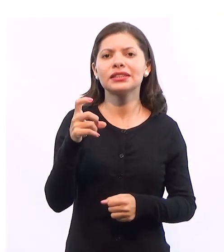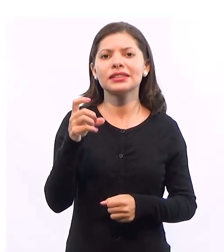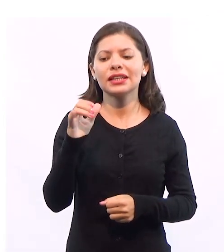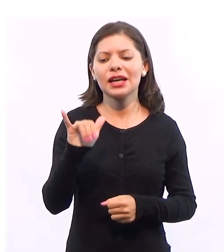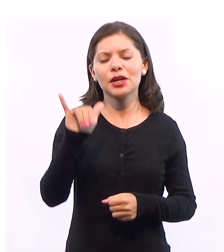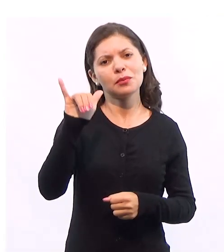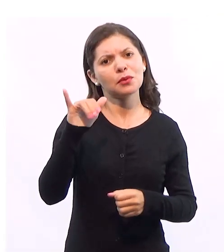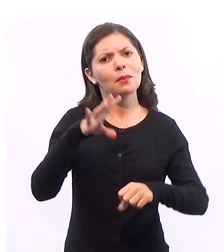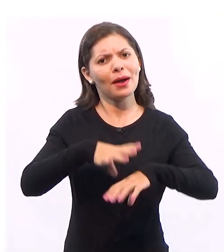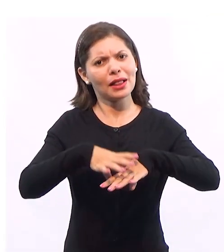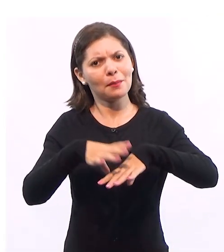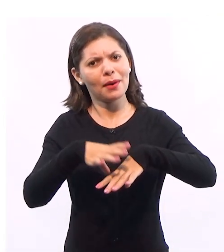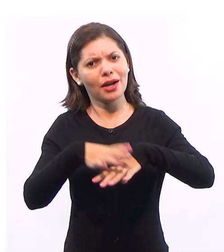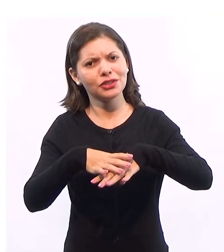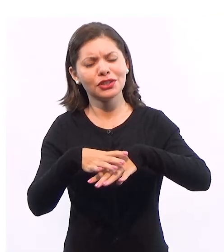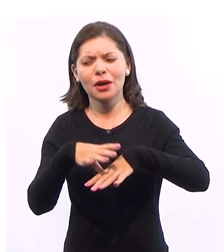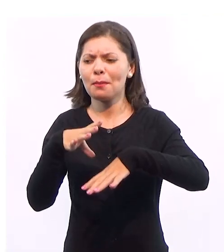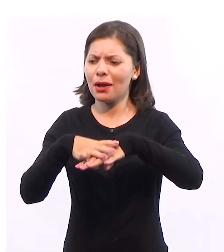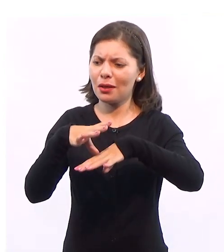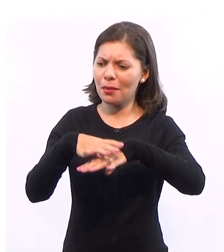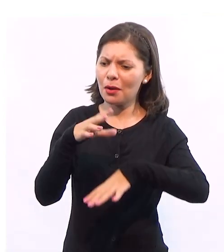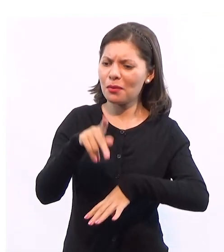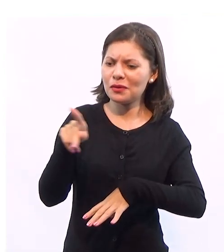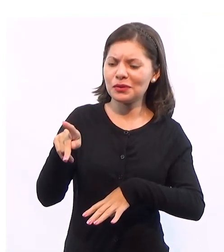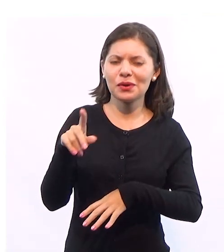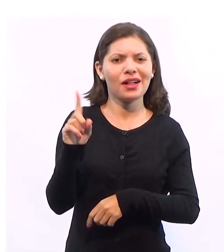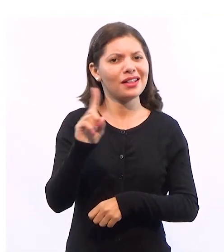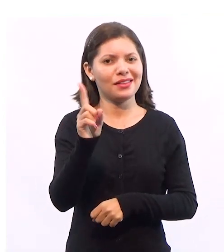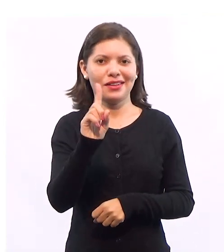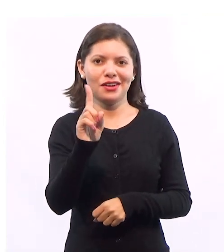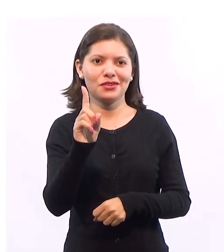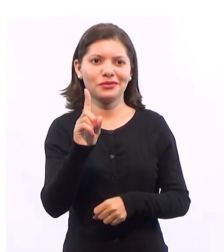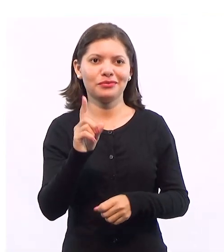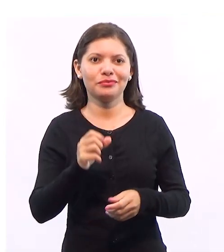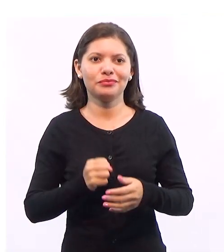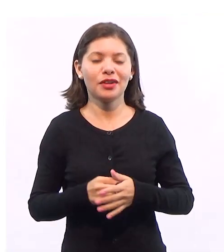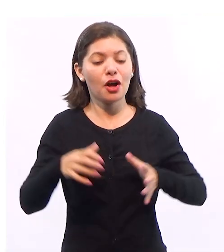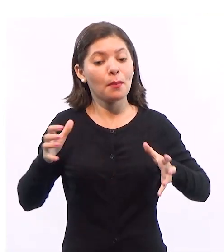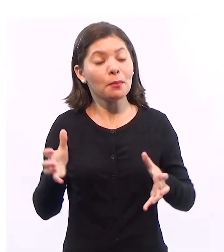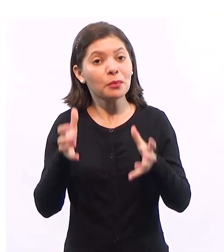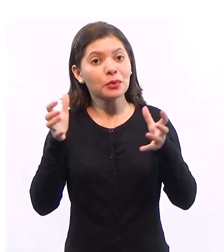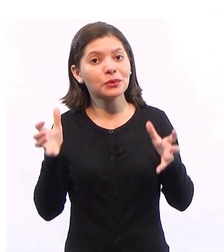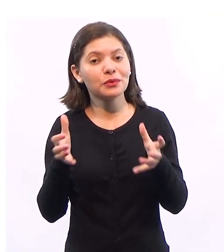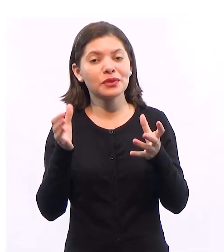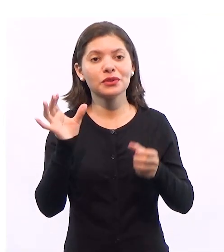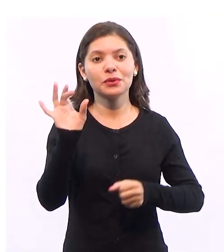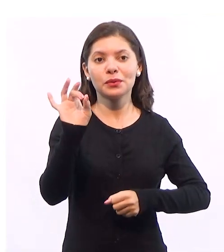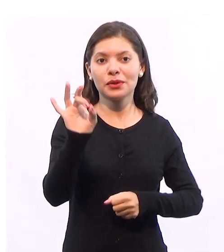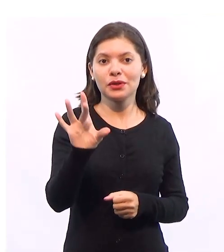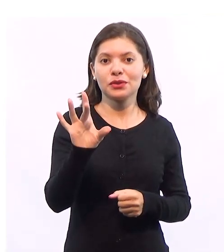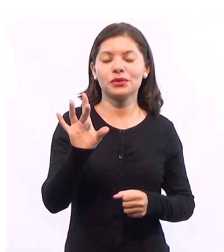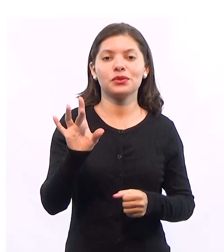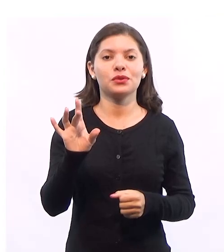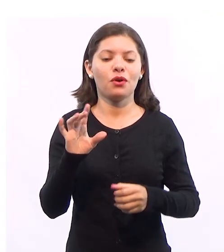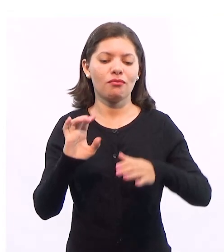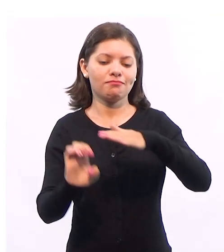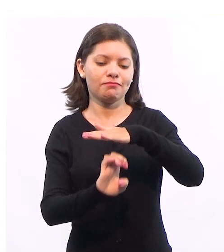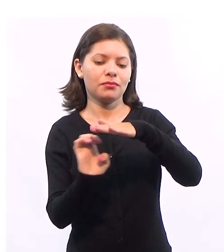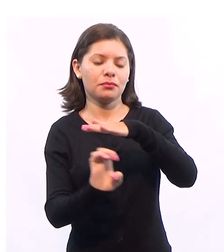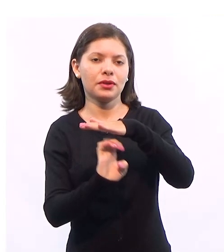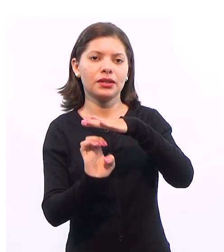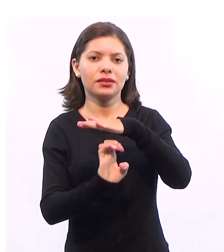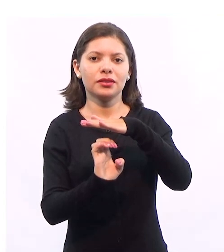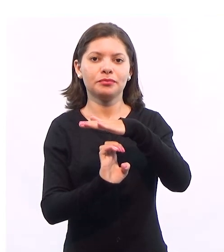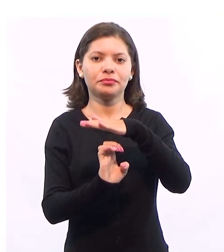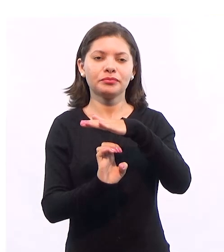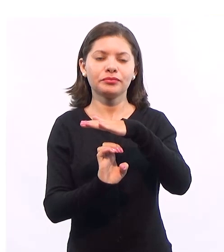filho. Teoria X e Y. A motivação não estava relacionada somente com a parte eficiente de uma organização, tá?